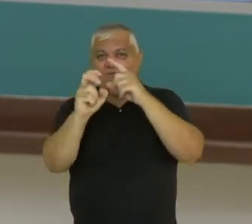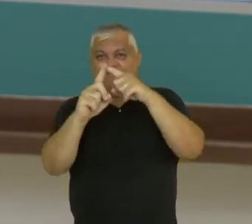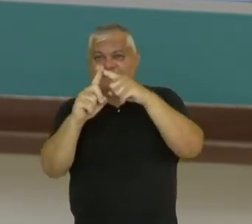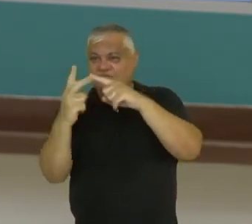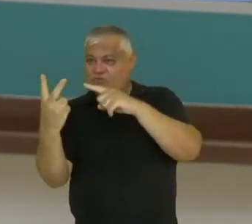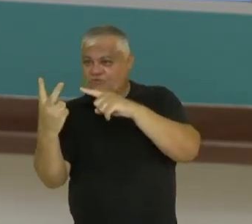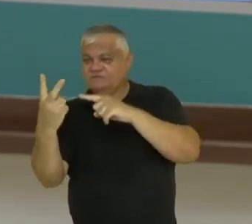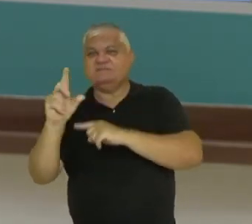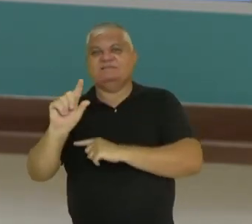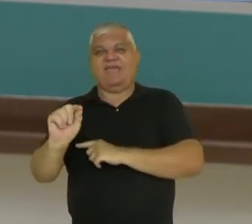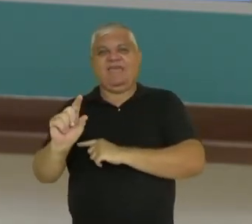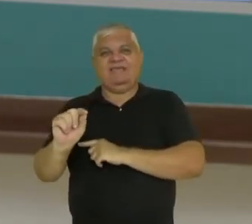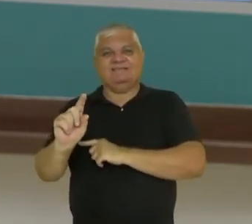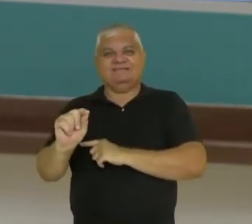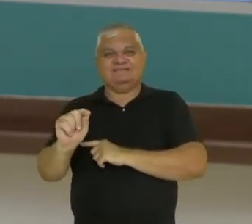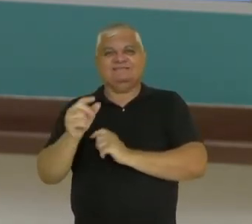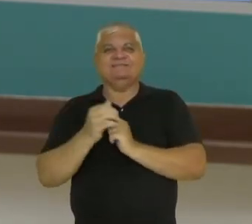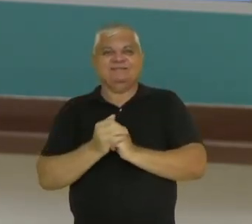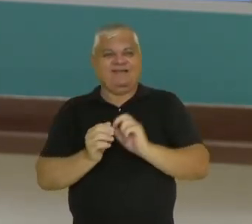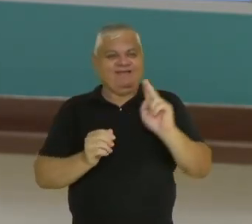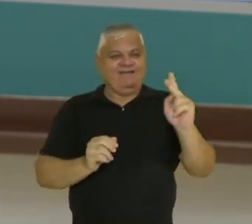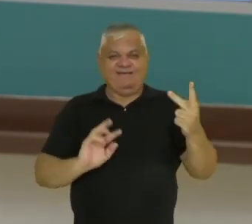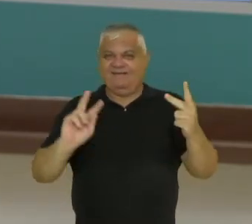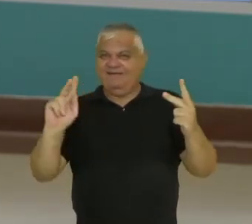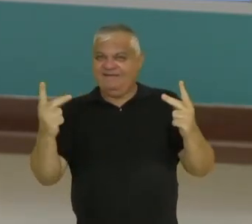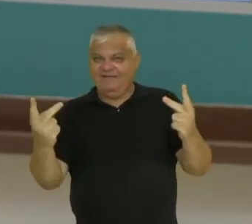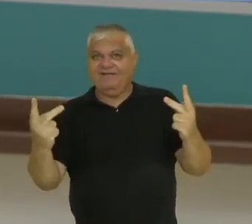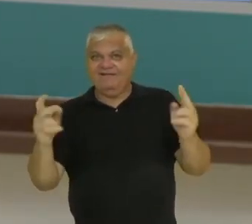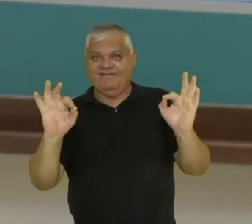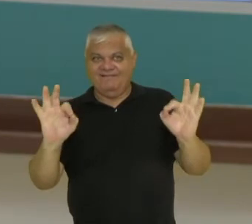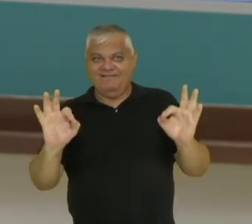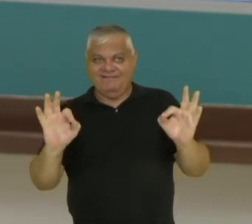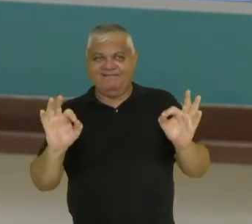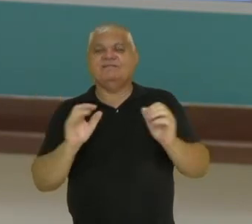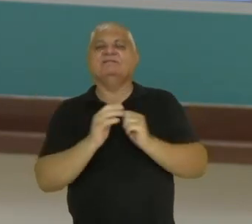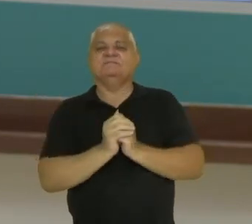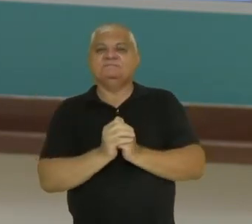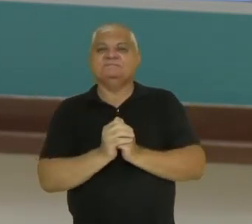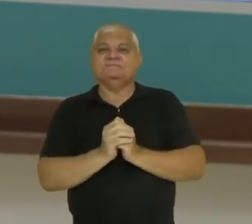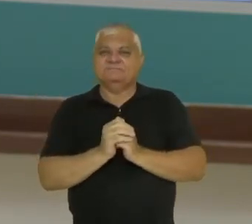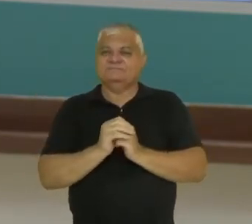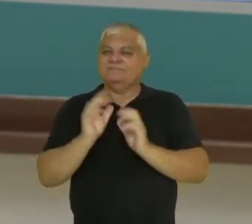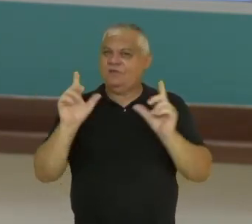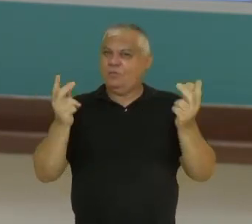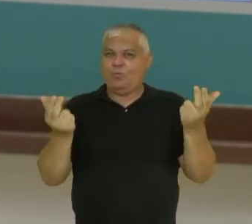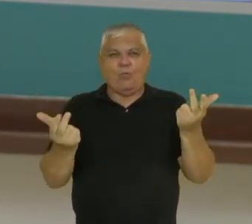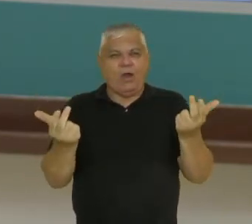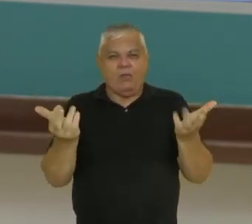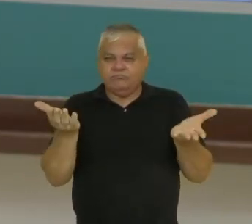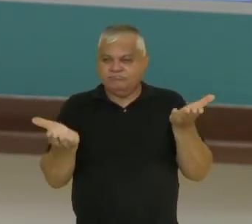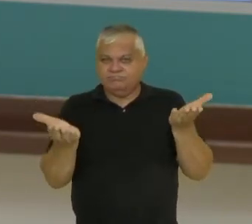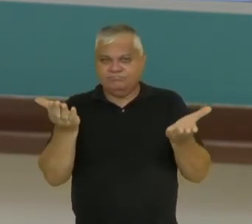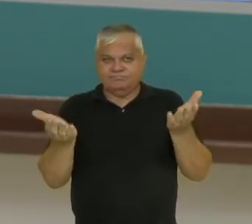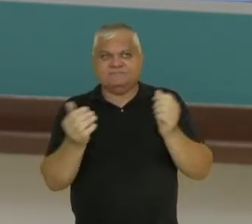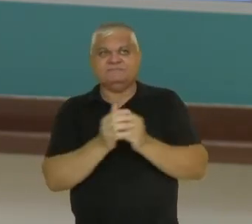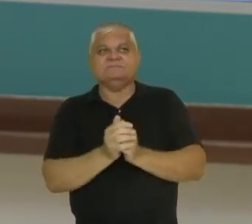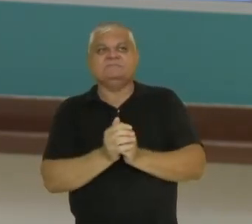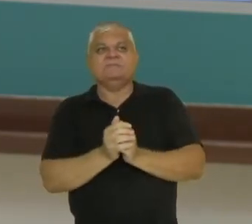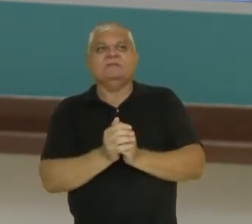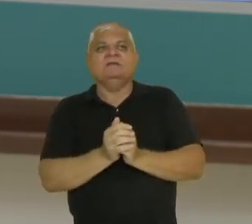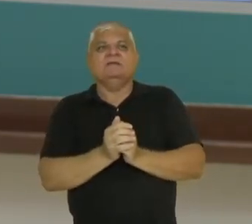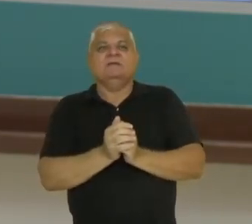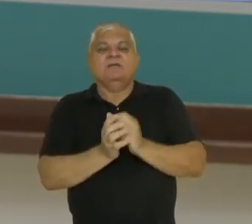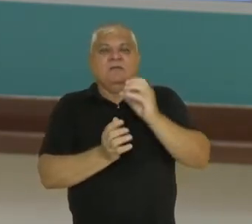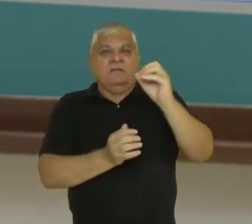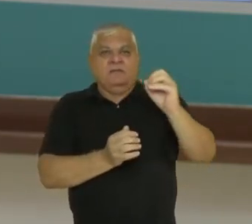5 vezes 2 vai me dar 10 hidrogênios. E aí eu tenho 10 hidrogênios de um lado, 10 hidrogênios do outro. Agora vamos